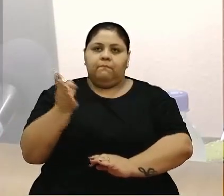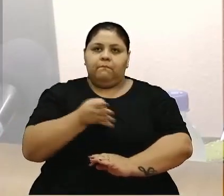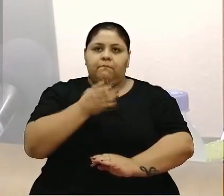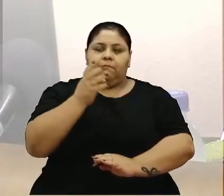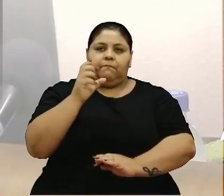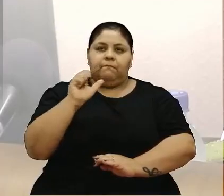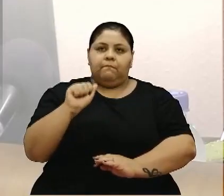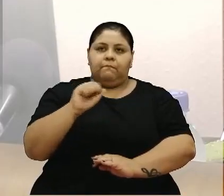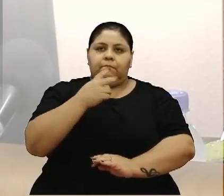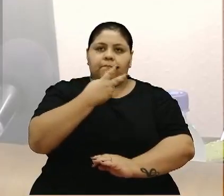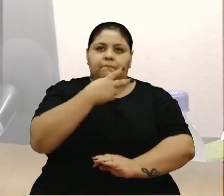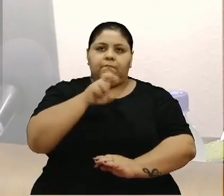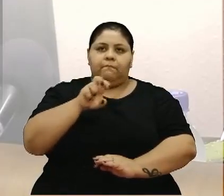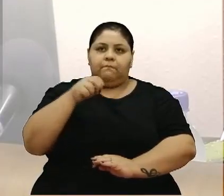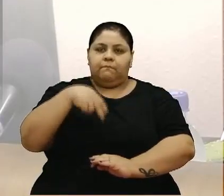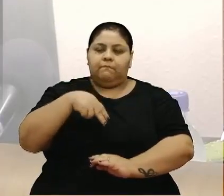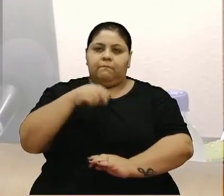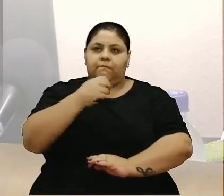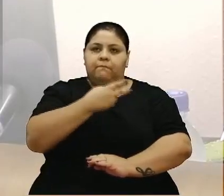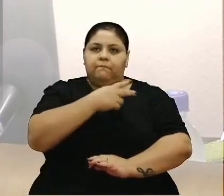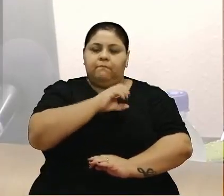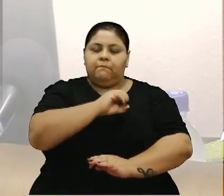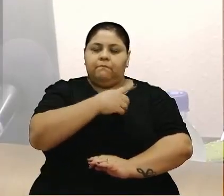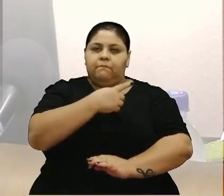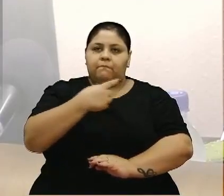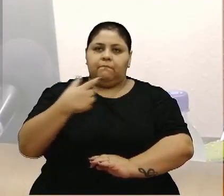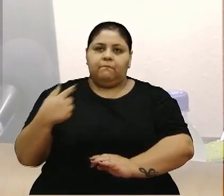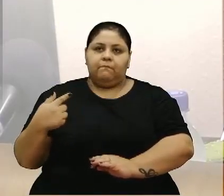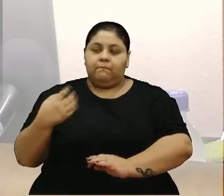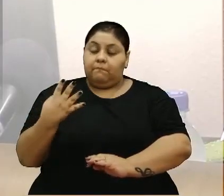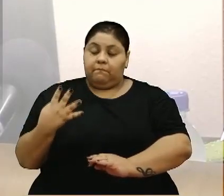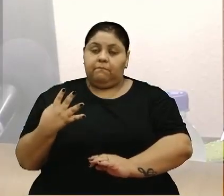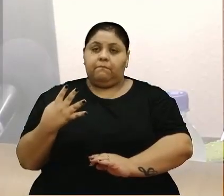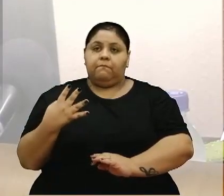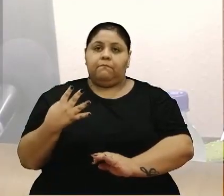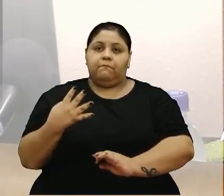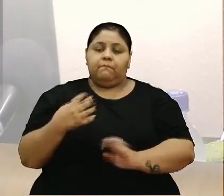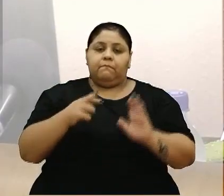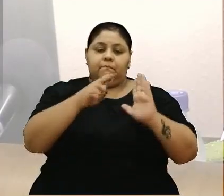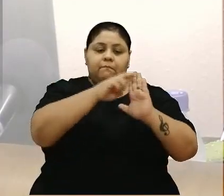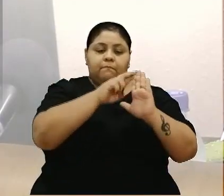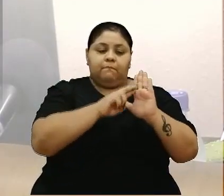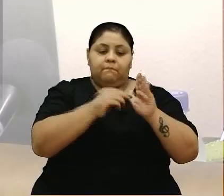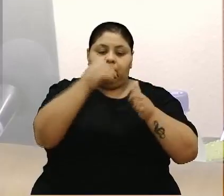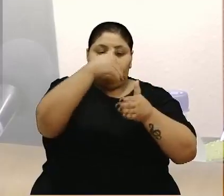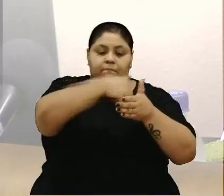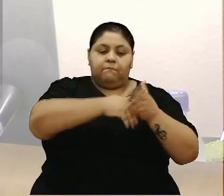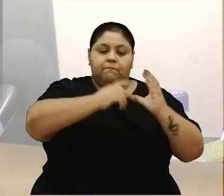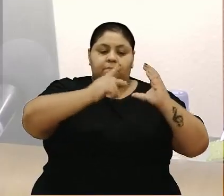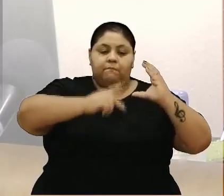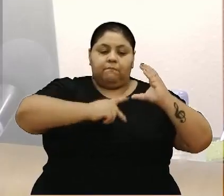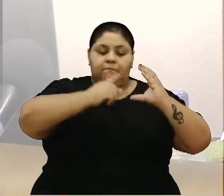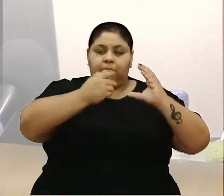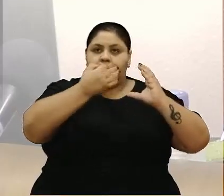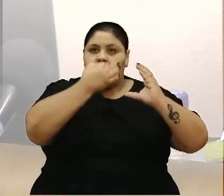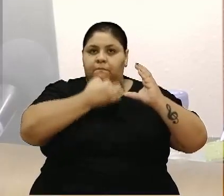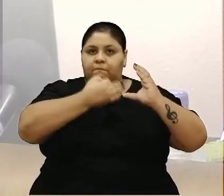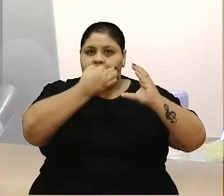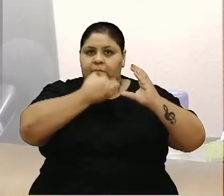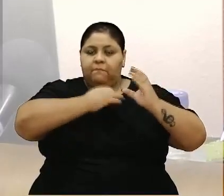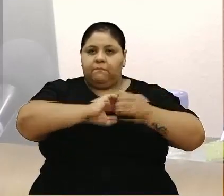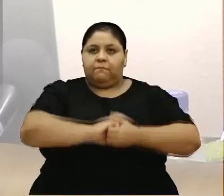244/A, de 25 de novembro de 2014, que dispõe sobre o regimento interno da Câmara Municipal de Caxias do